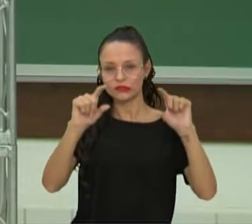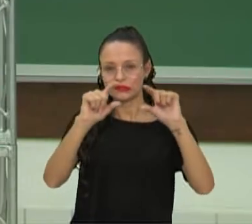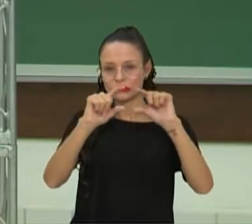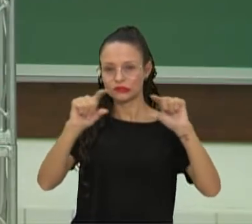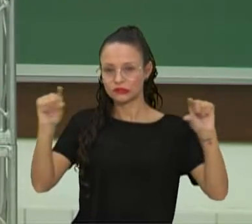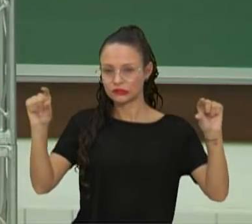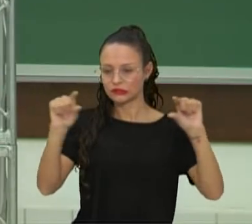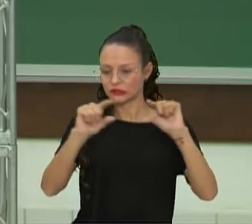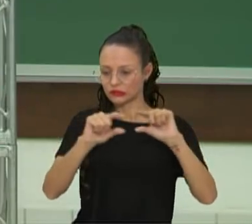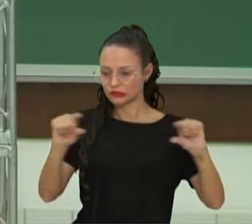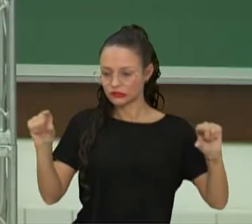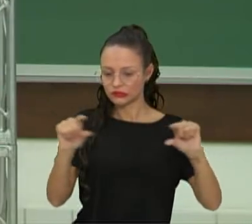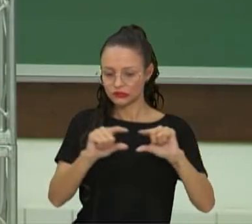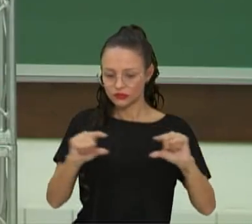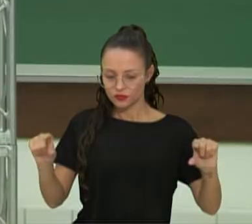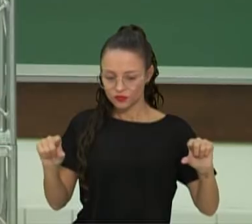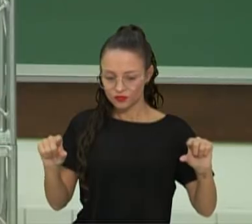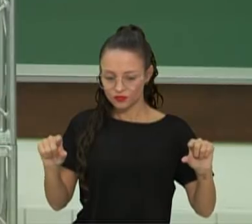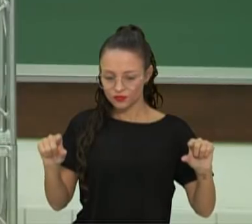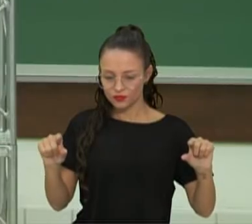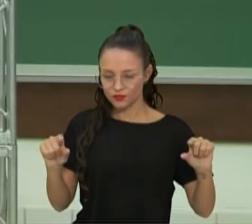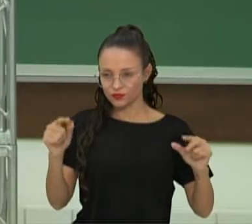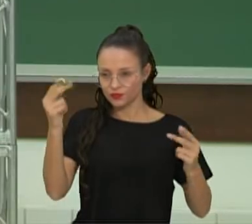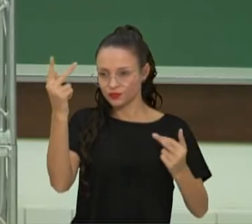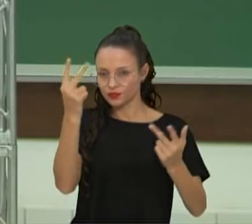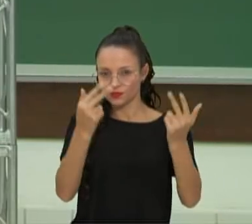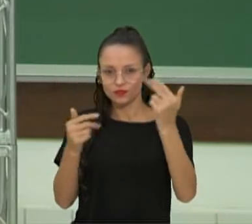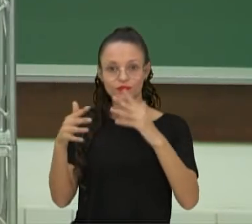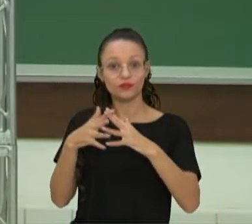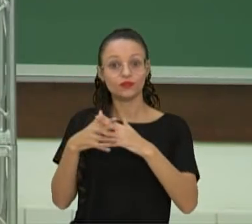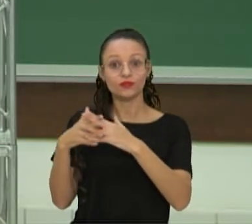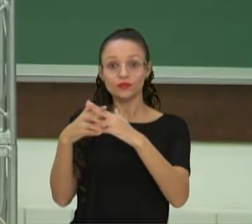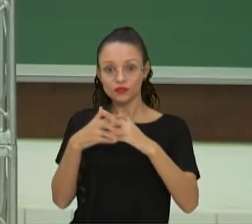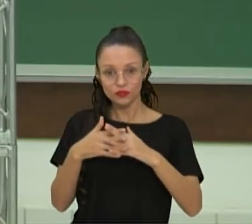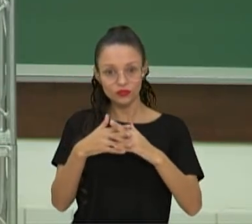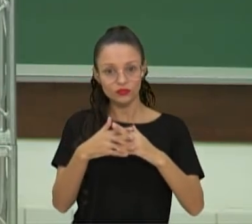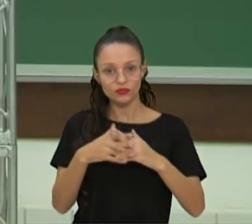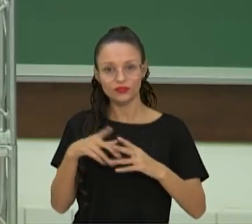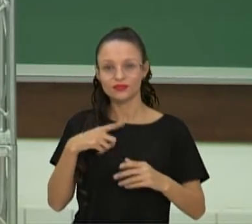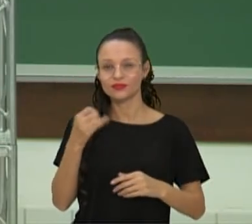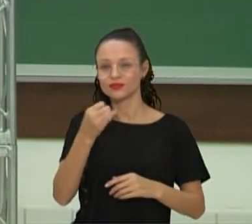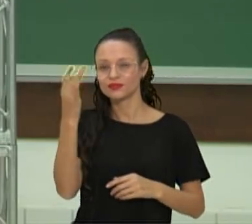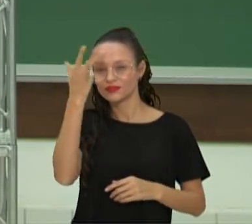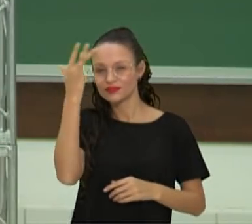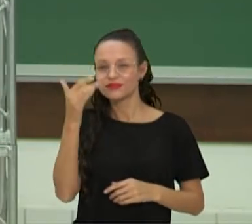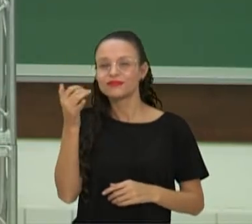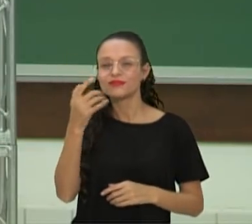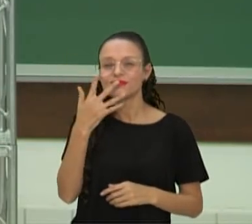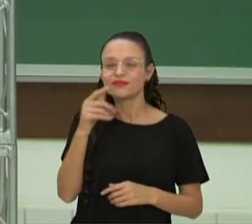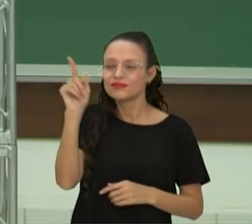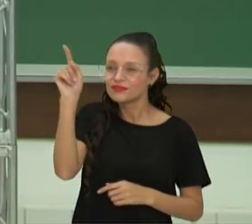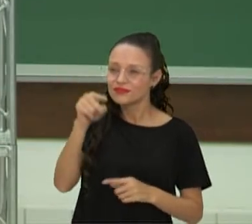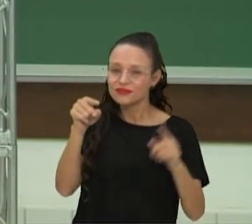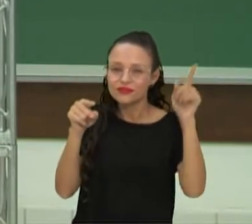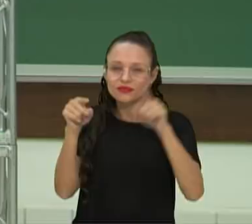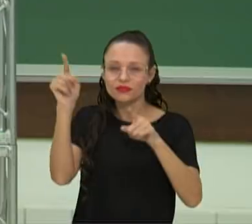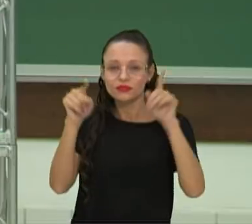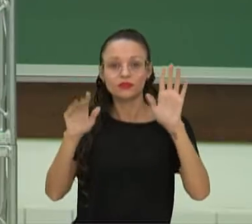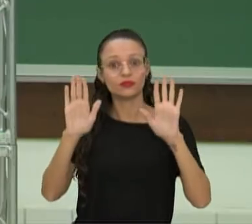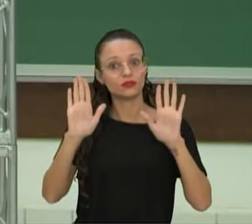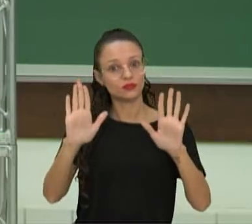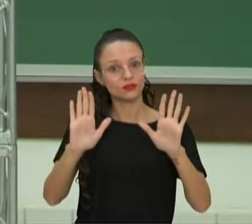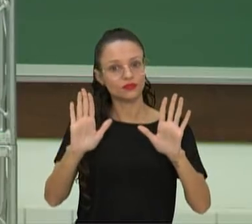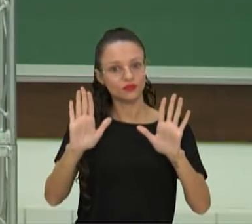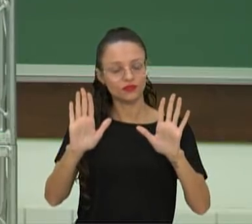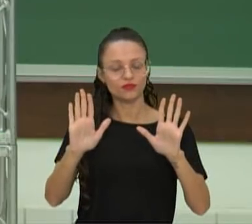em linha. E daí, na hora de reduzir os termos semelhantes, você acaba se perdendo. Tem gente que risca com caneta colorida ou faz marcações diferentes, mas